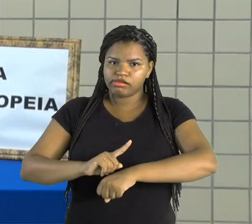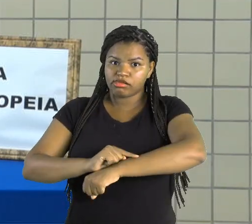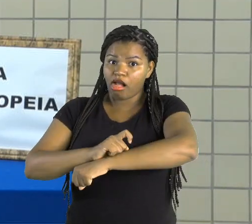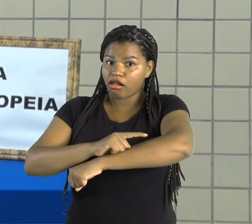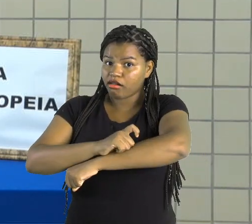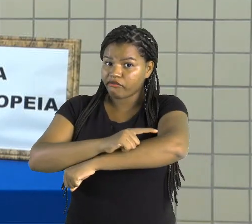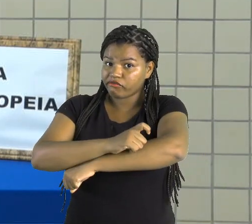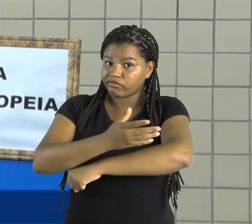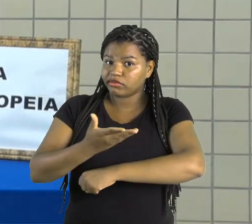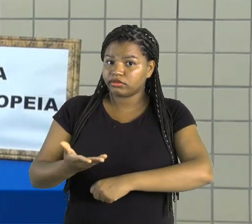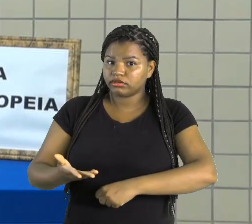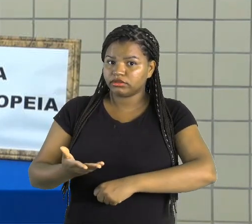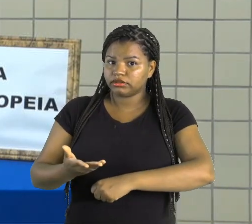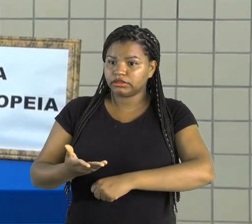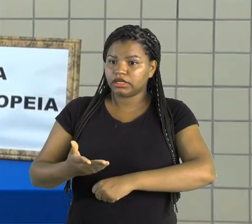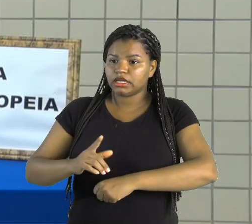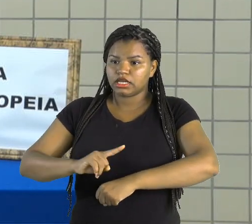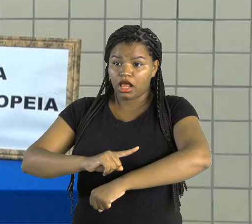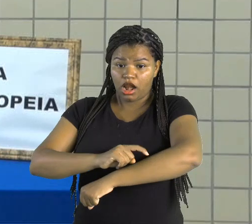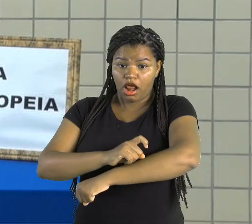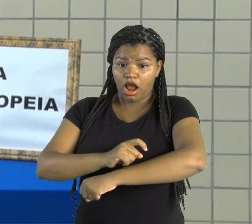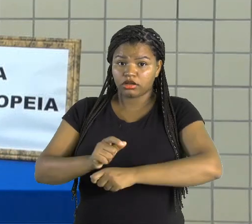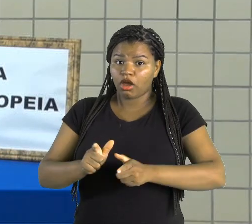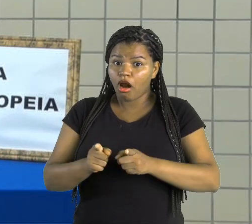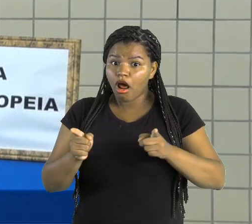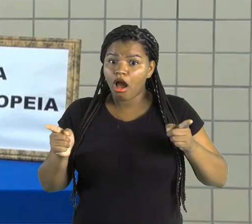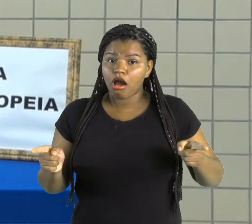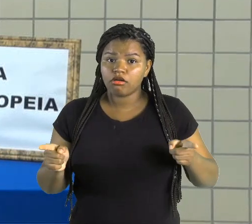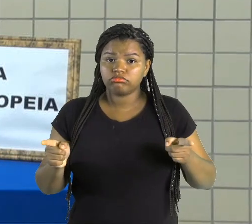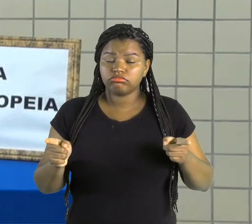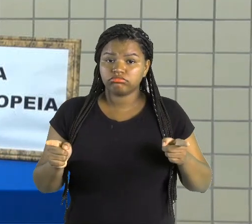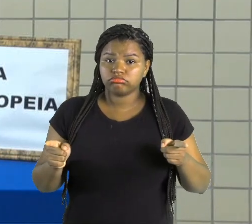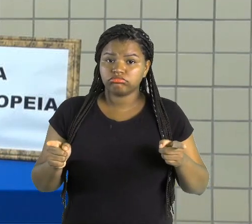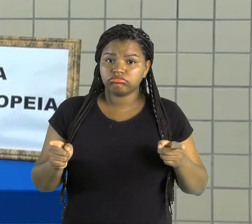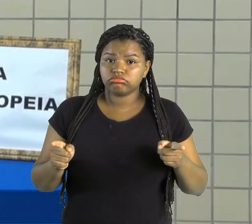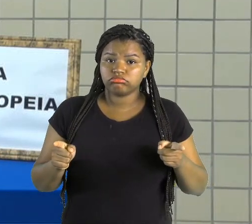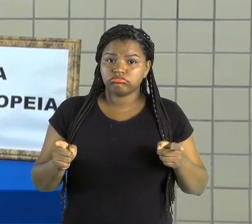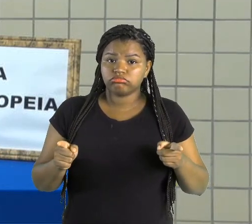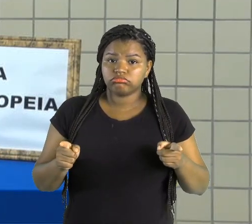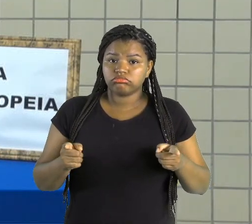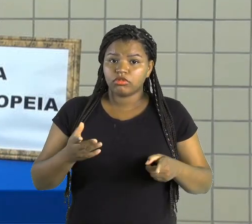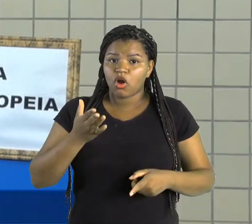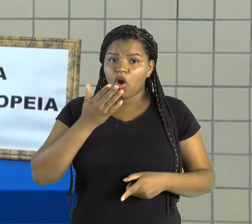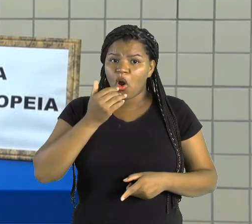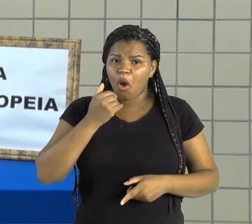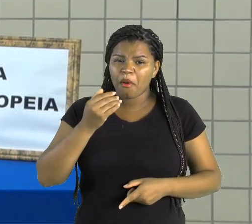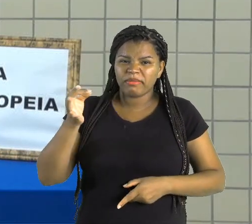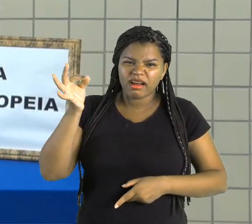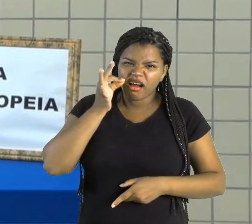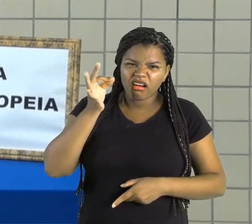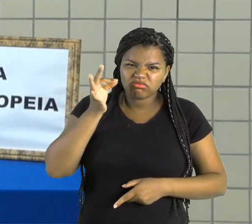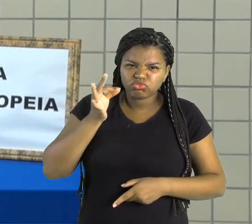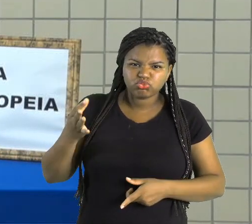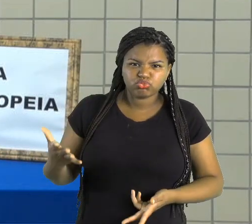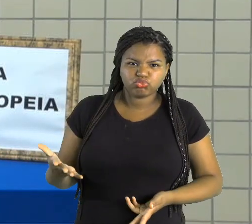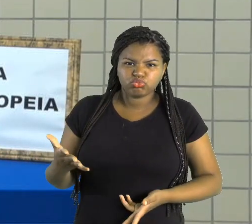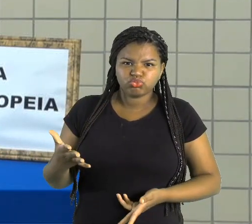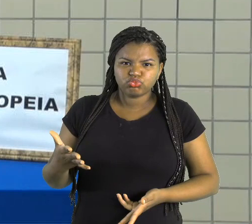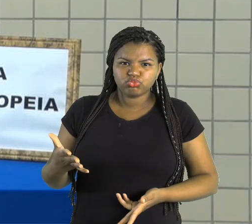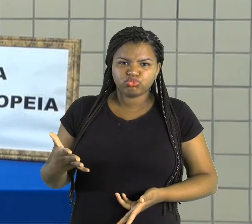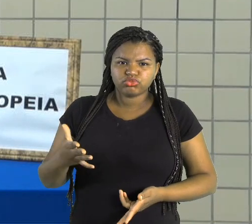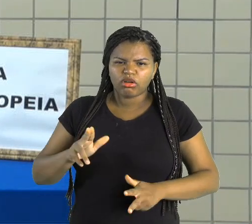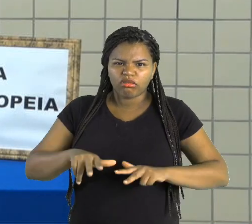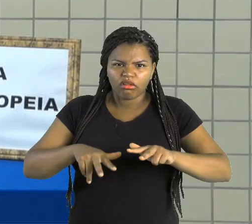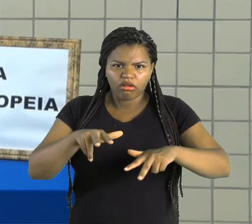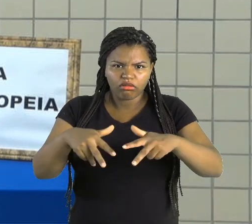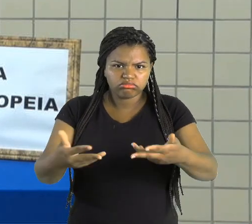larvas, e as lagartas maiores podem se alimentar de ratos, de